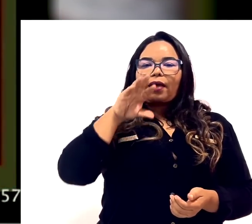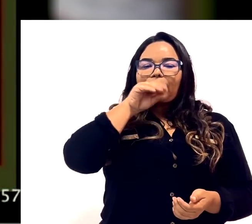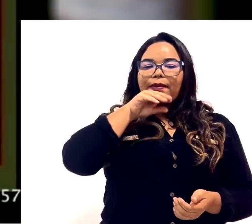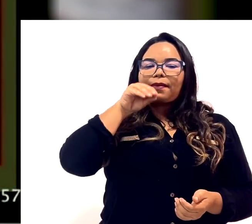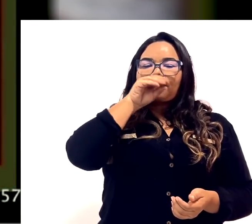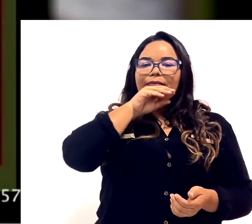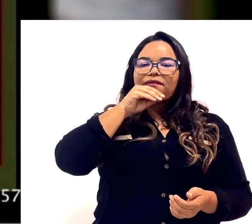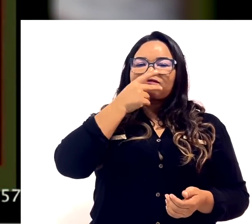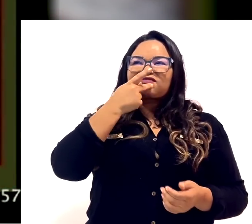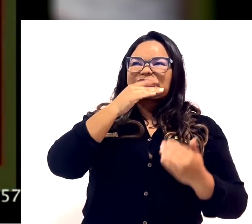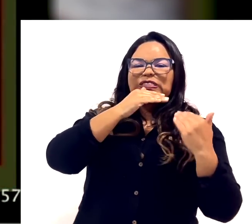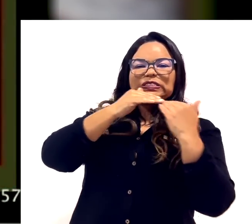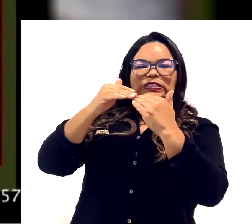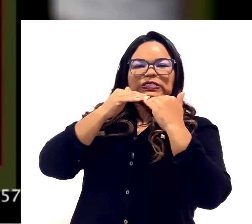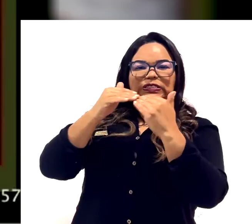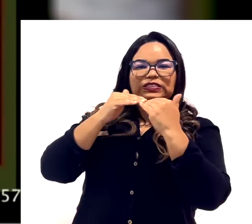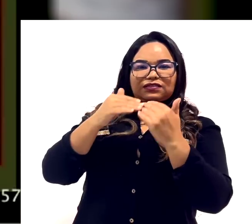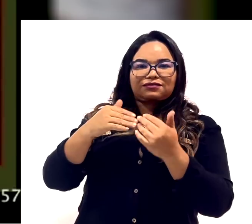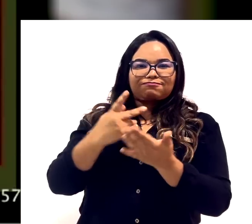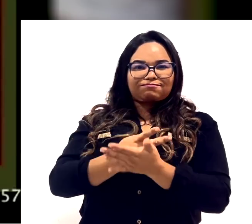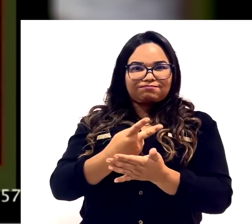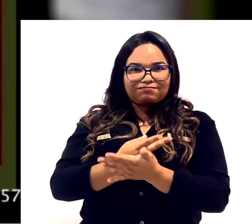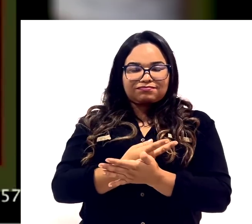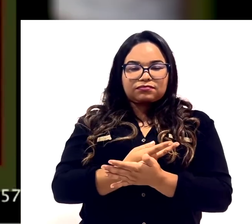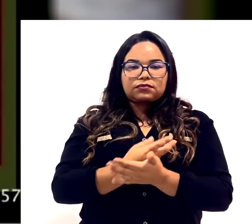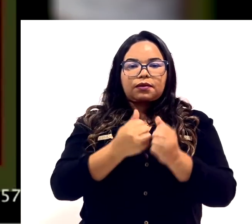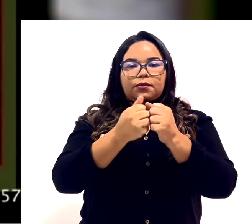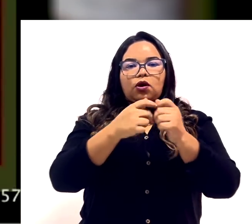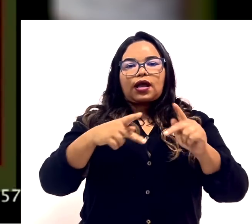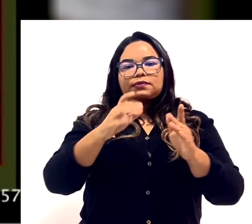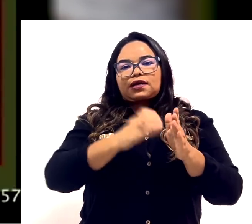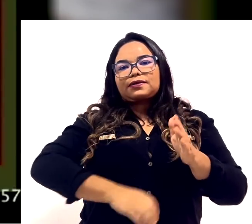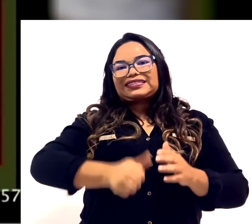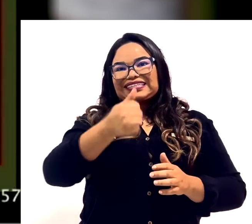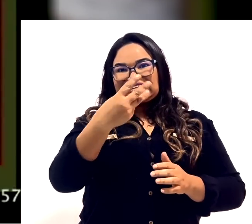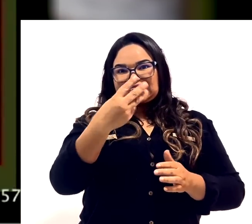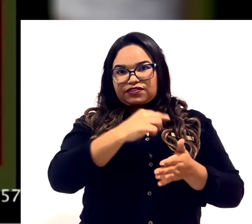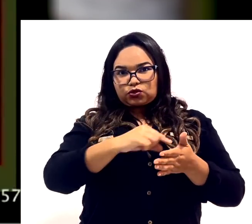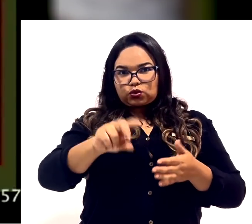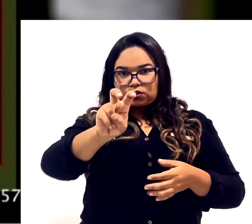grandes coisas e blasfêmias, diz Apocalipse 13, 5.